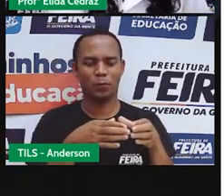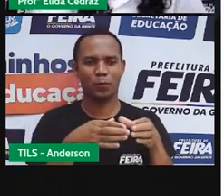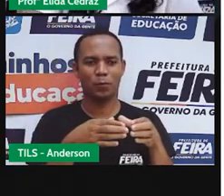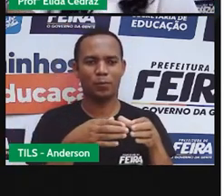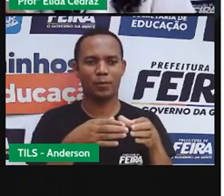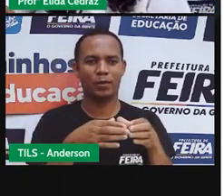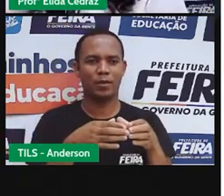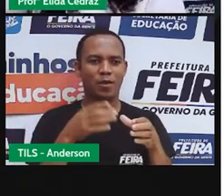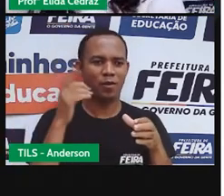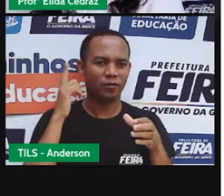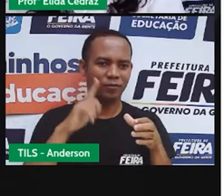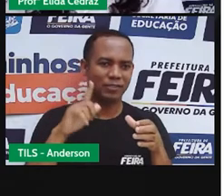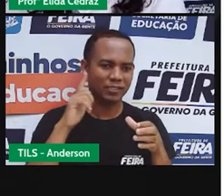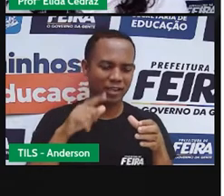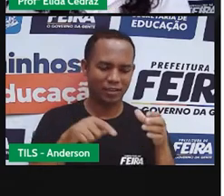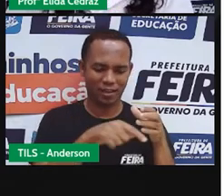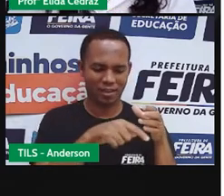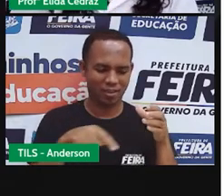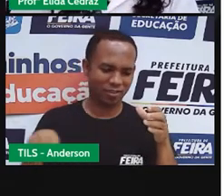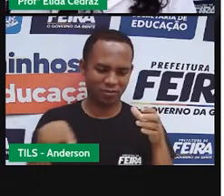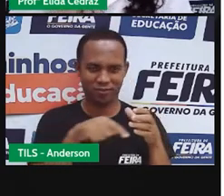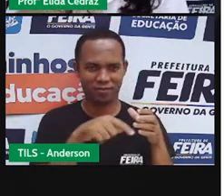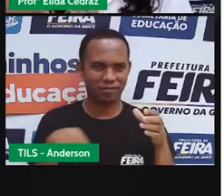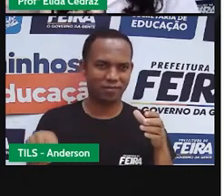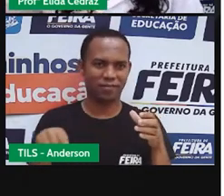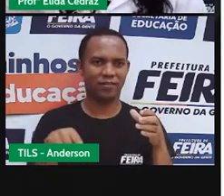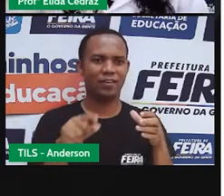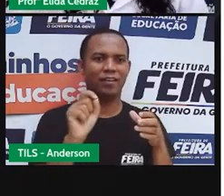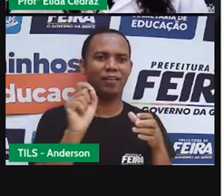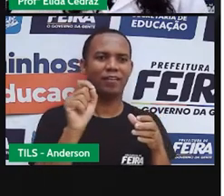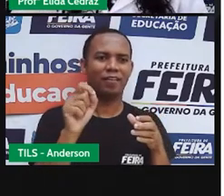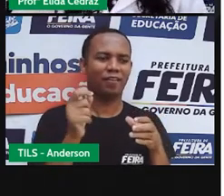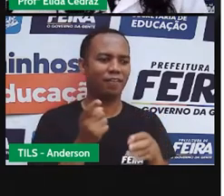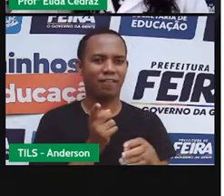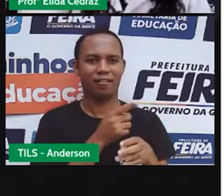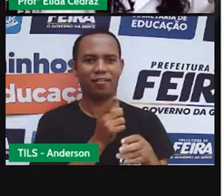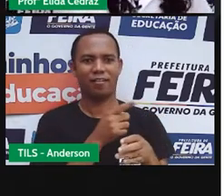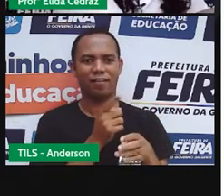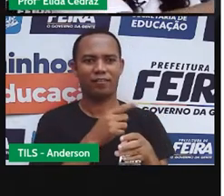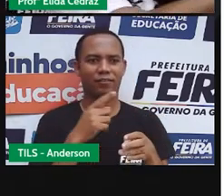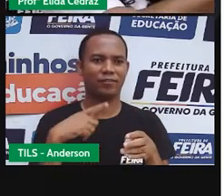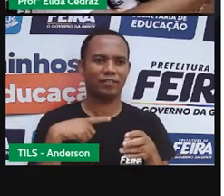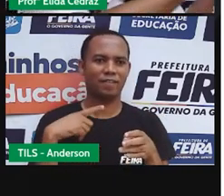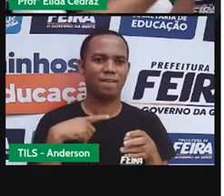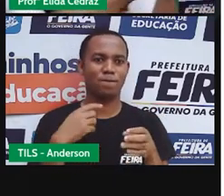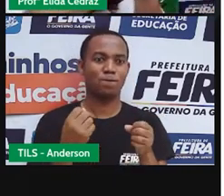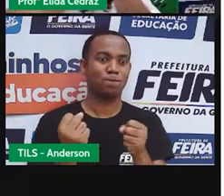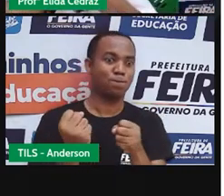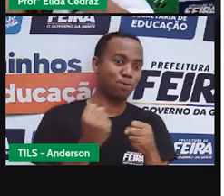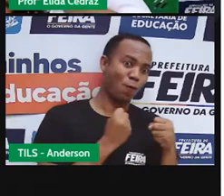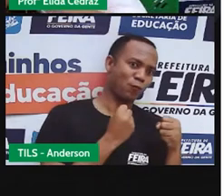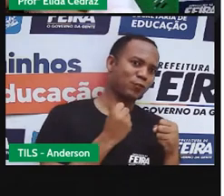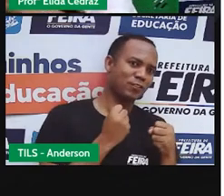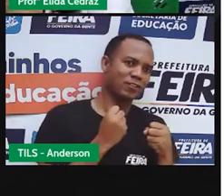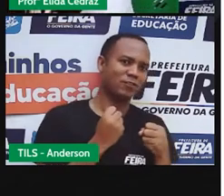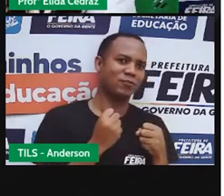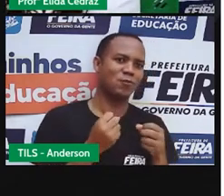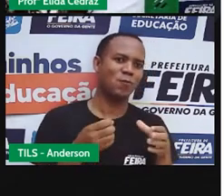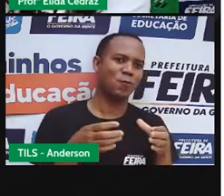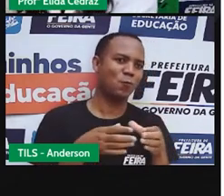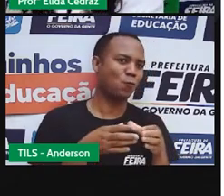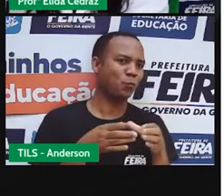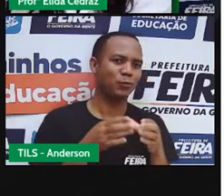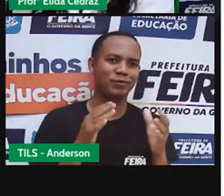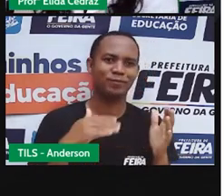rival, ultrapasse o risco no chão. Quem está na direita vai ter que fazer força e puxar todo mundo